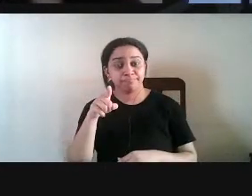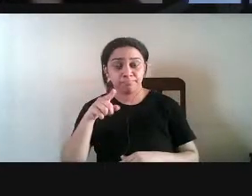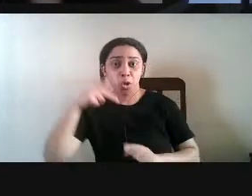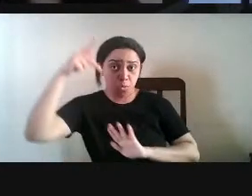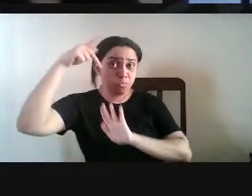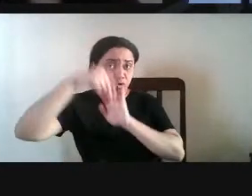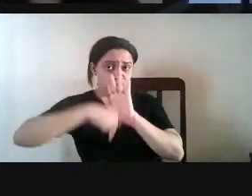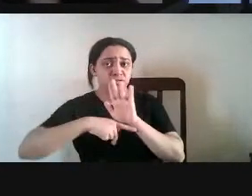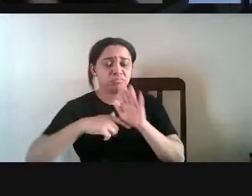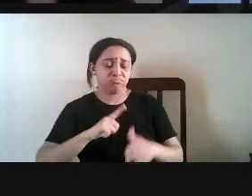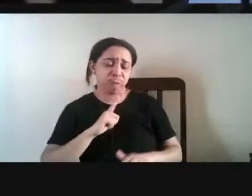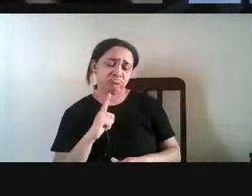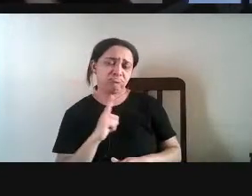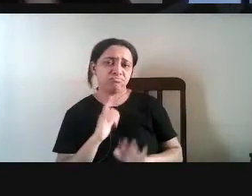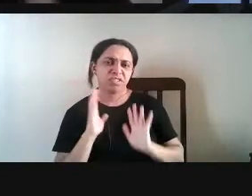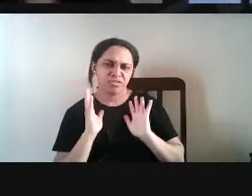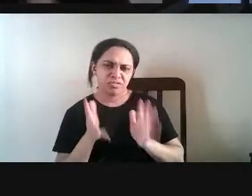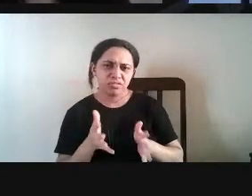que eu tenho,